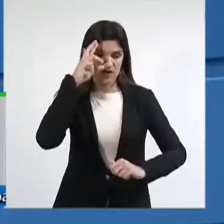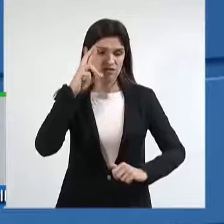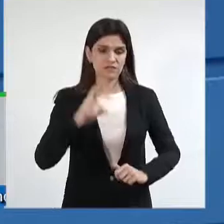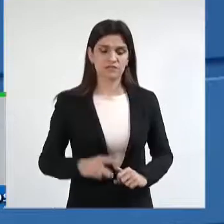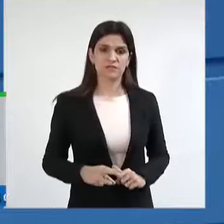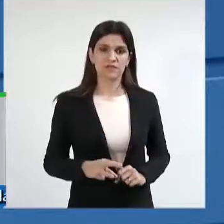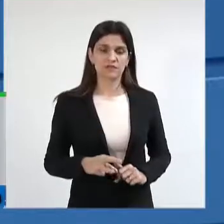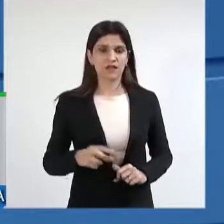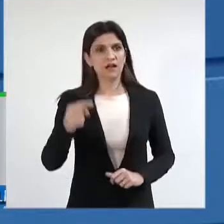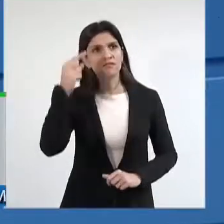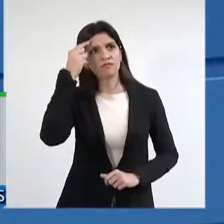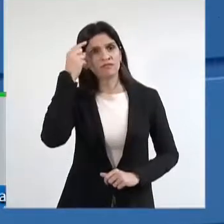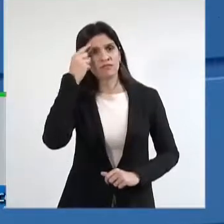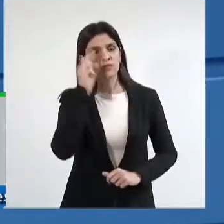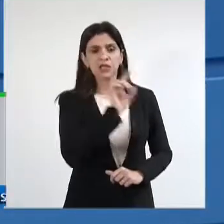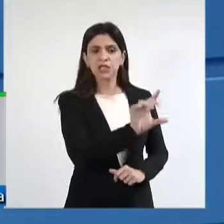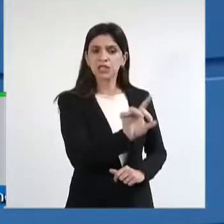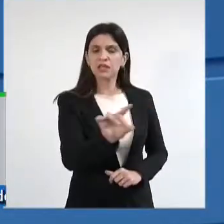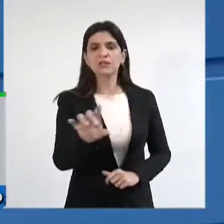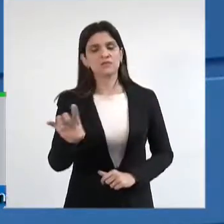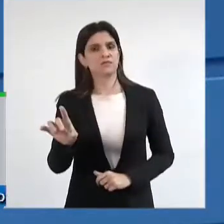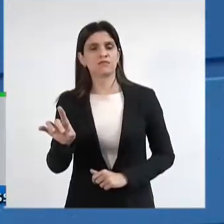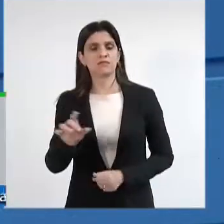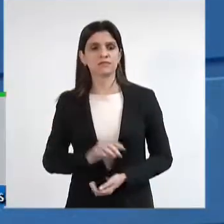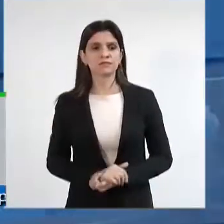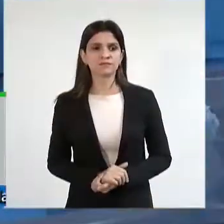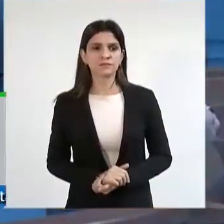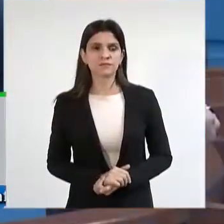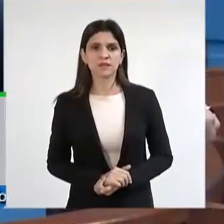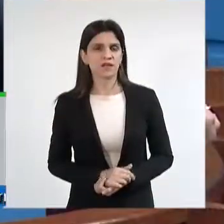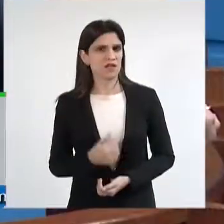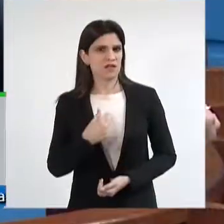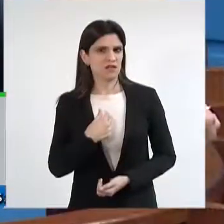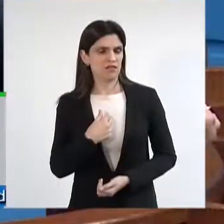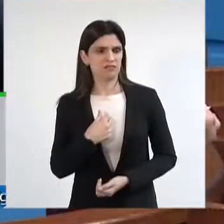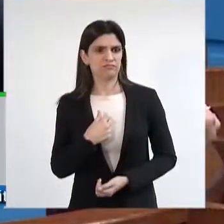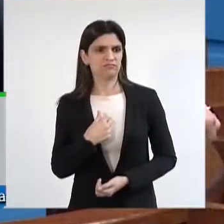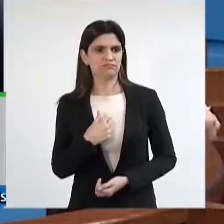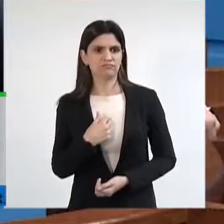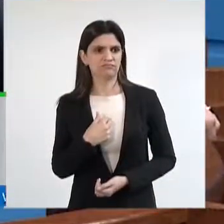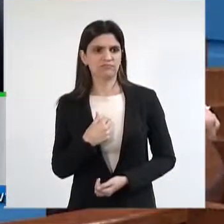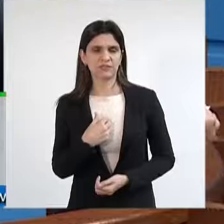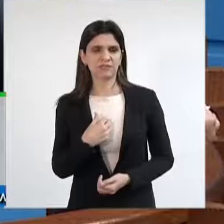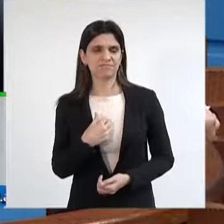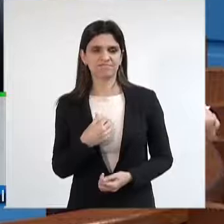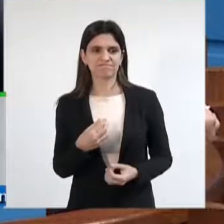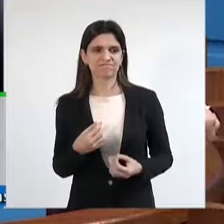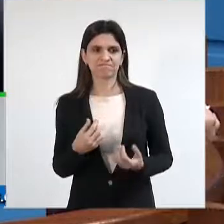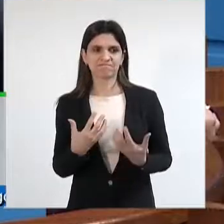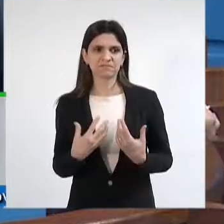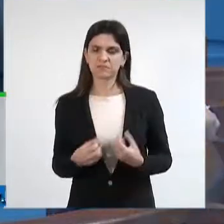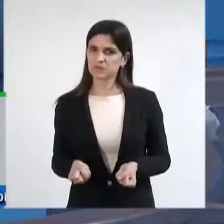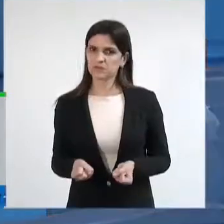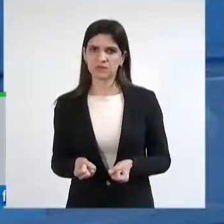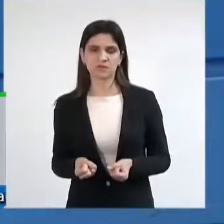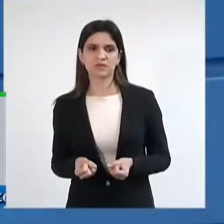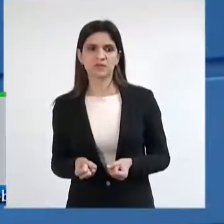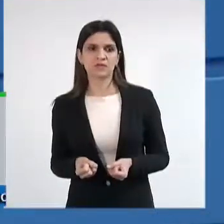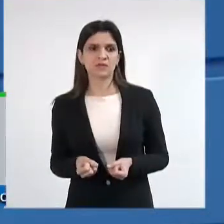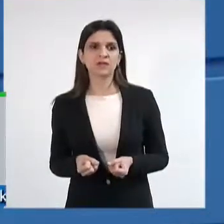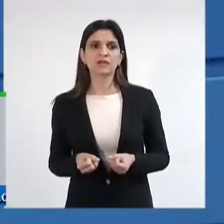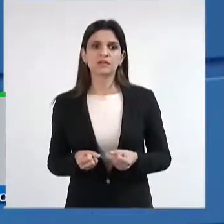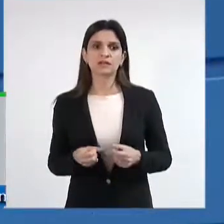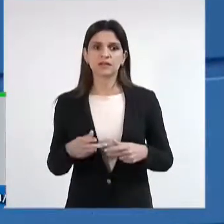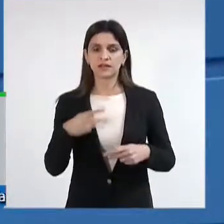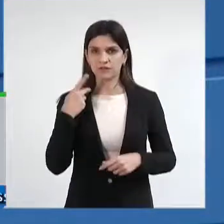quero parabenizar a Vossa Excelência, que eu não achei correto o comentário, mas eu tenho primário, e eu